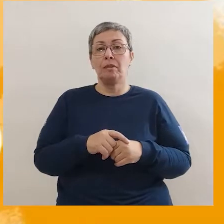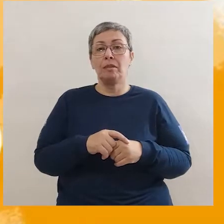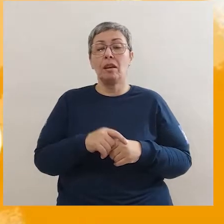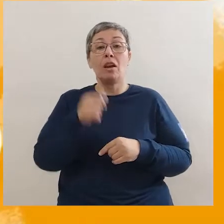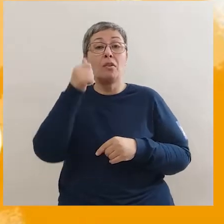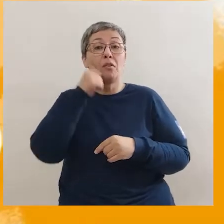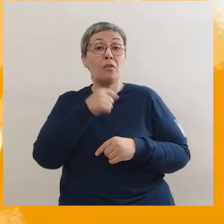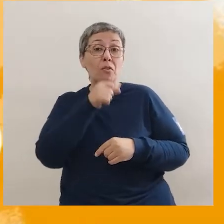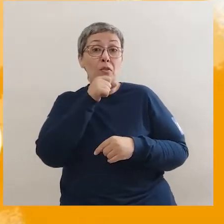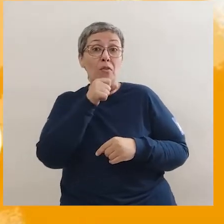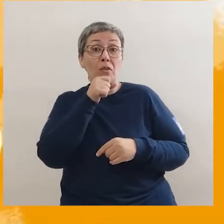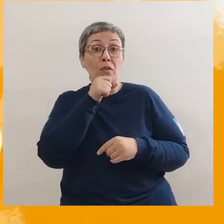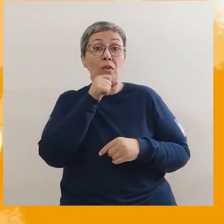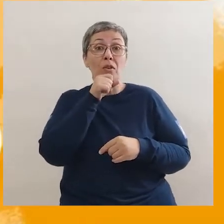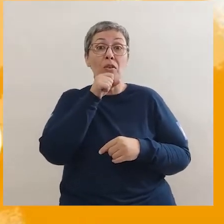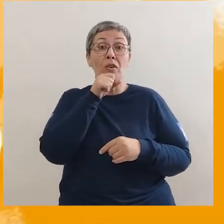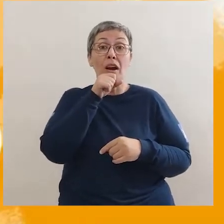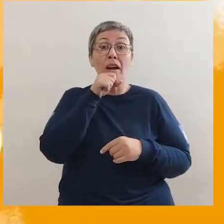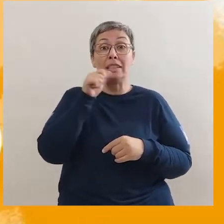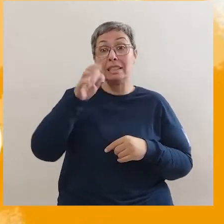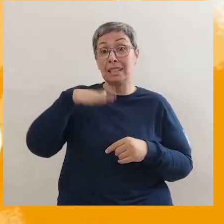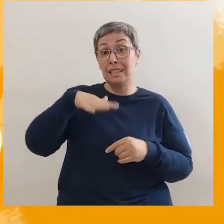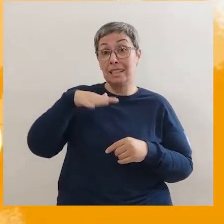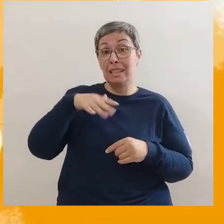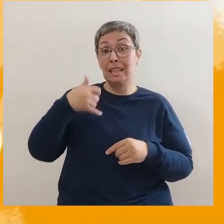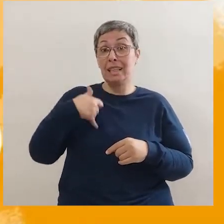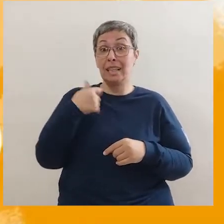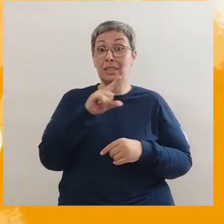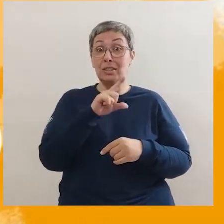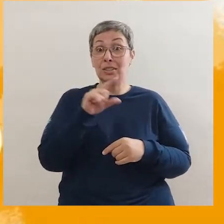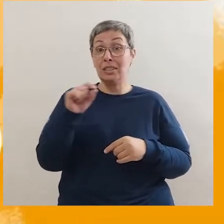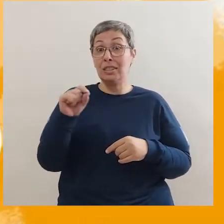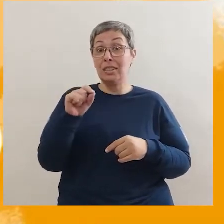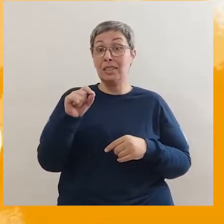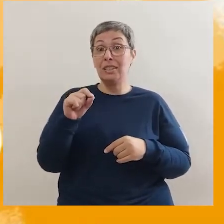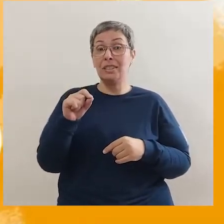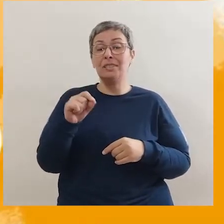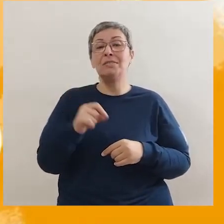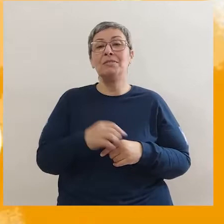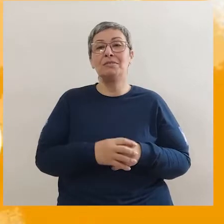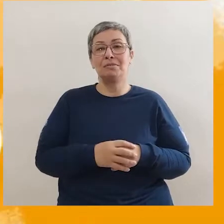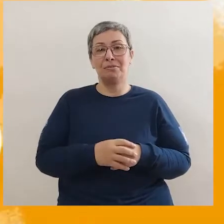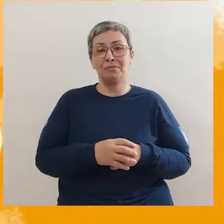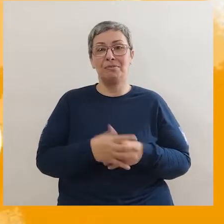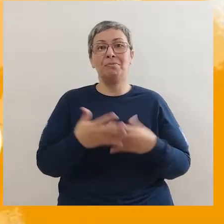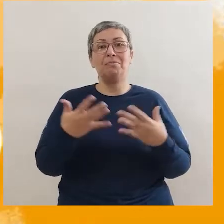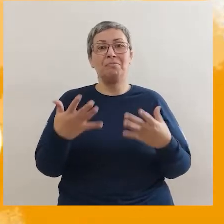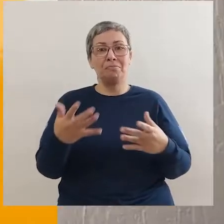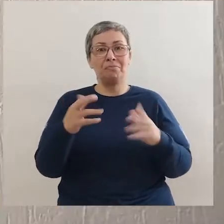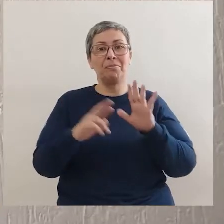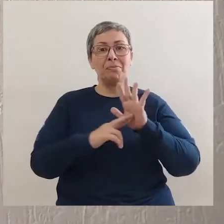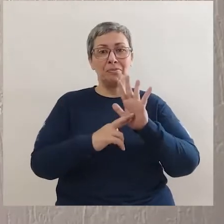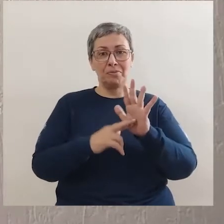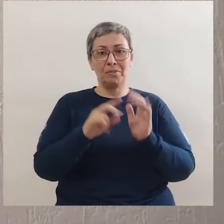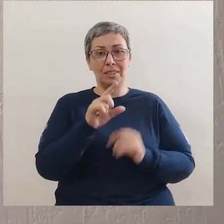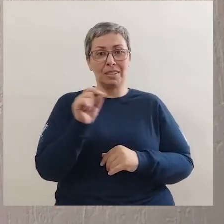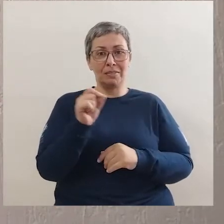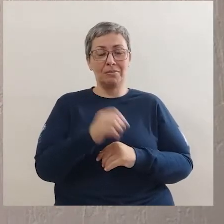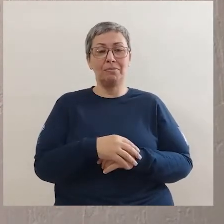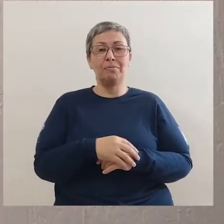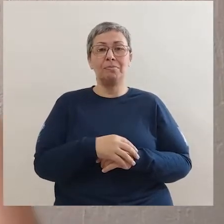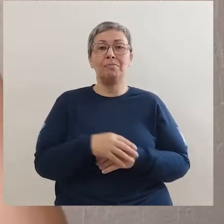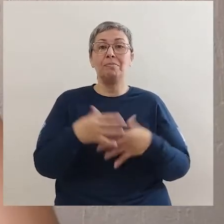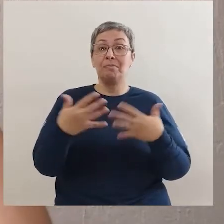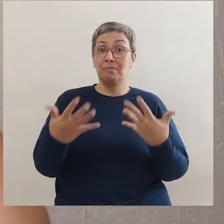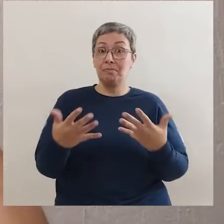minha avó é bem novinha, tem 100 anos de idade. E representado 100.